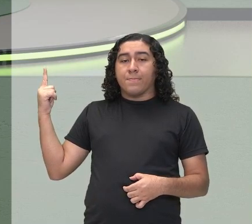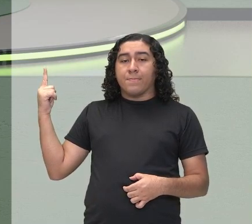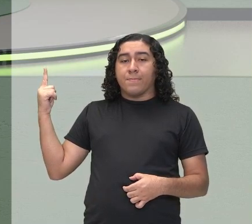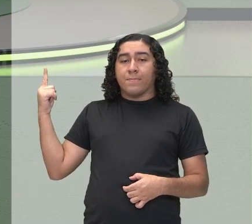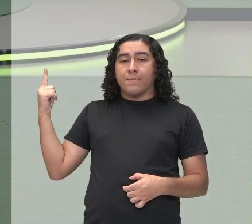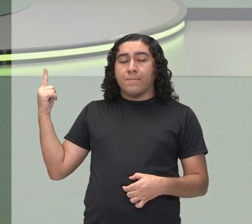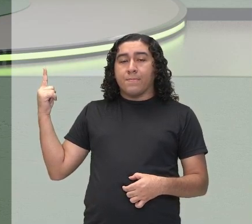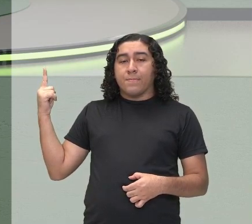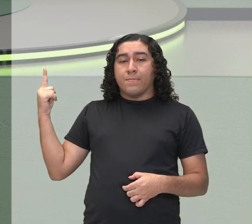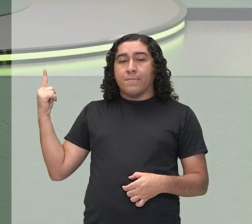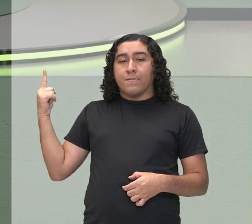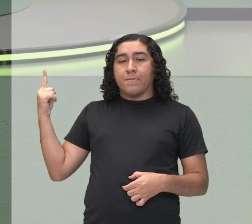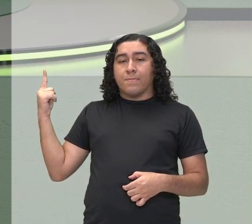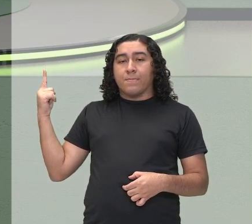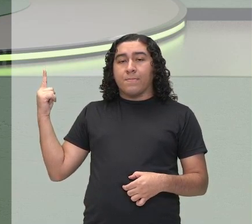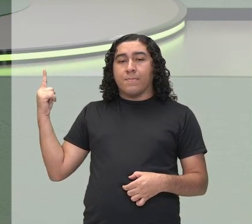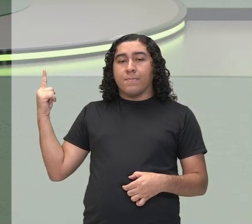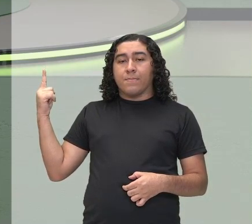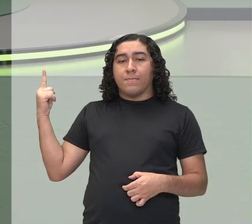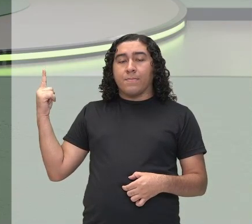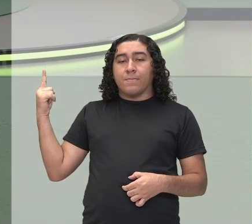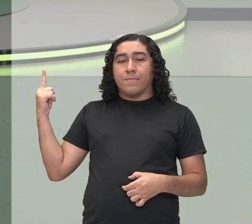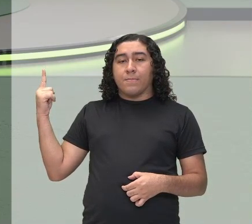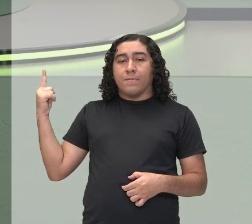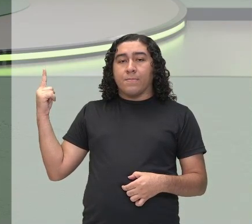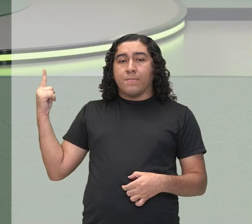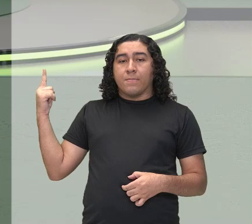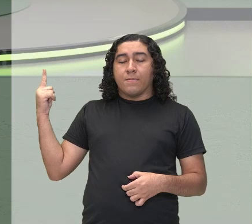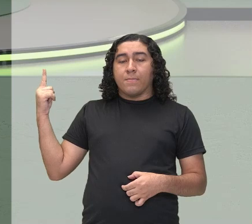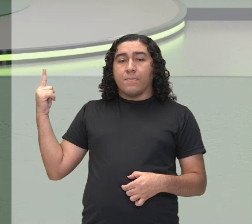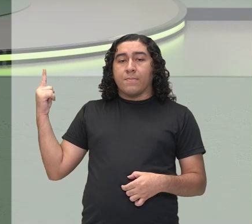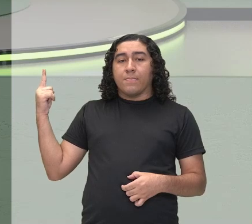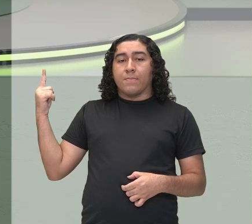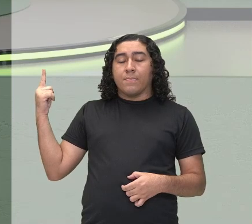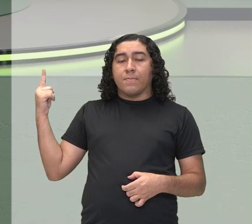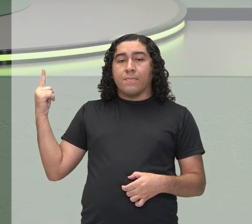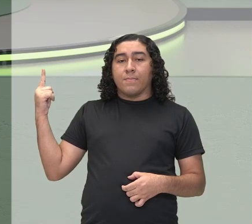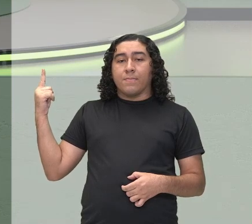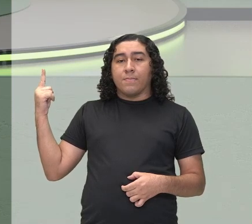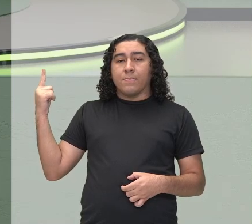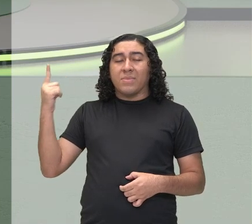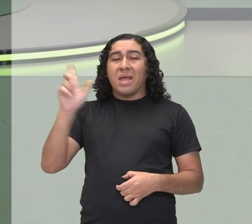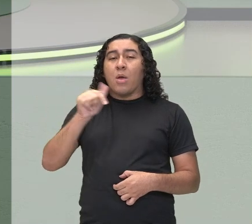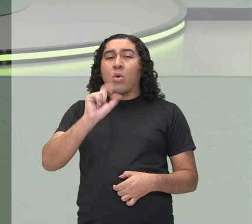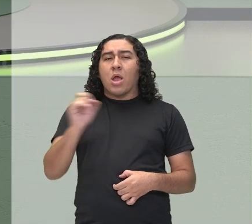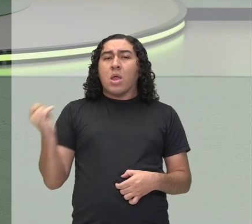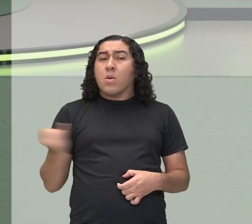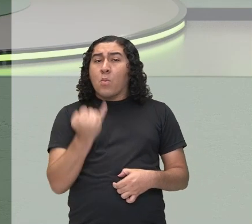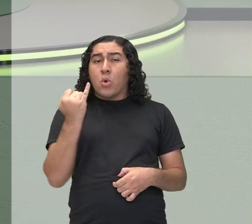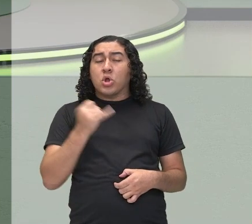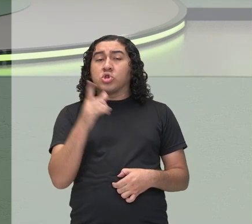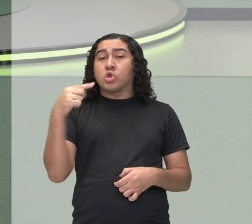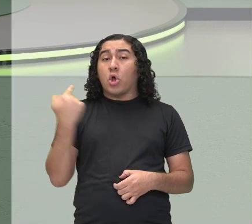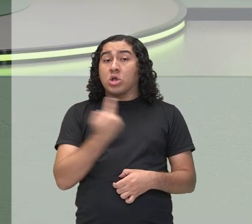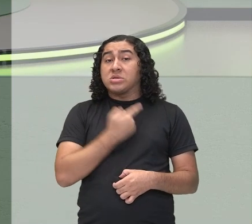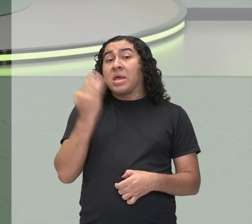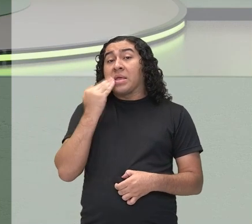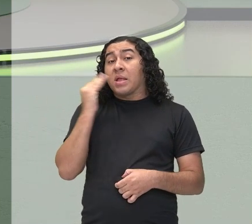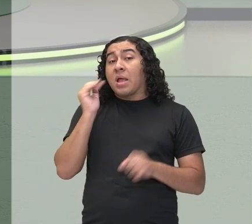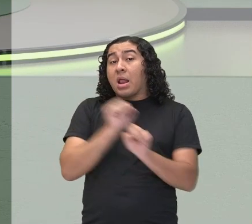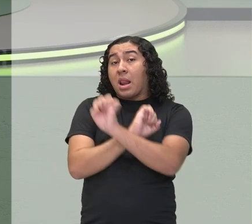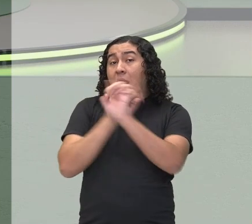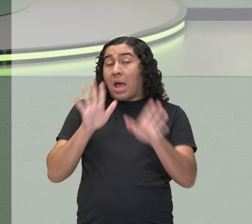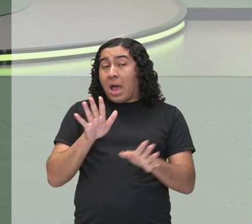as vilosidades, né? Então essas vilosidades, elas são bem importantes a gente entender como ela